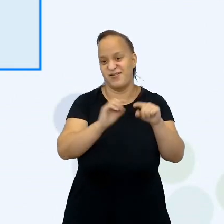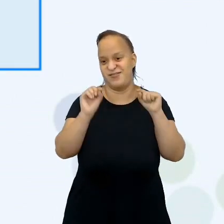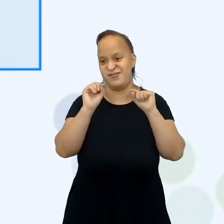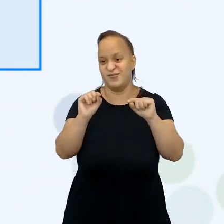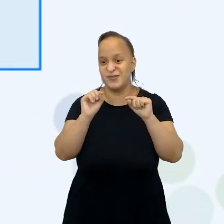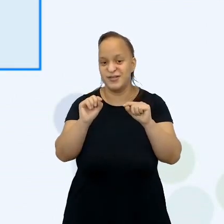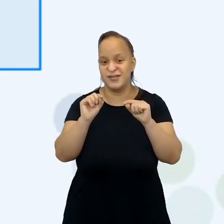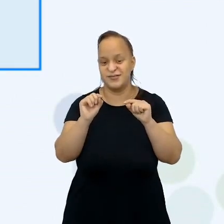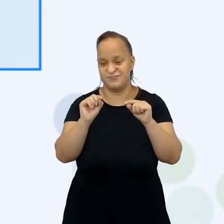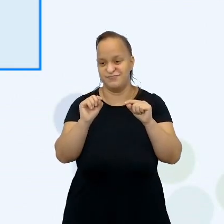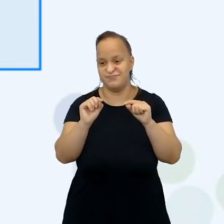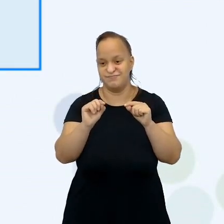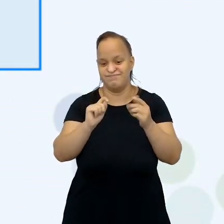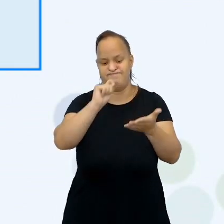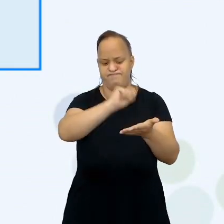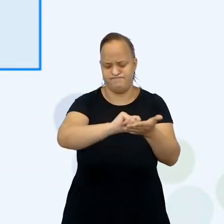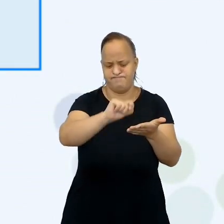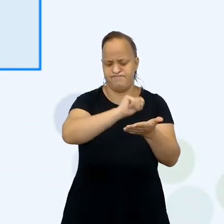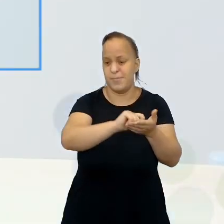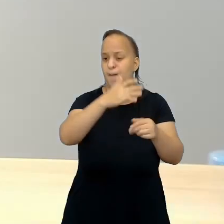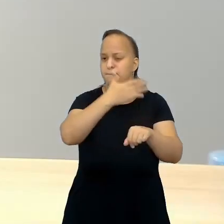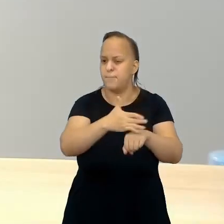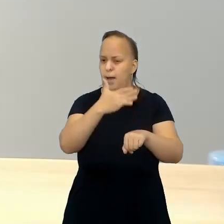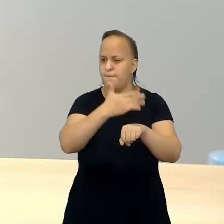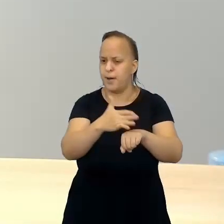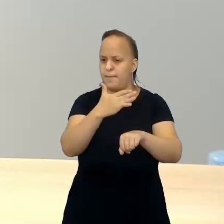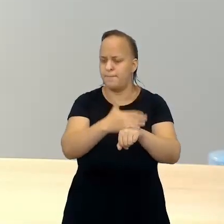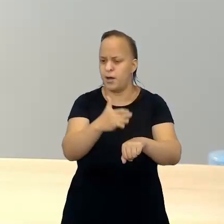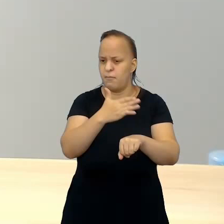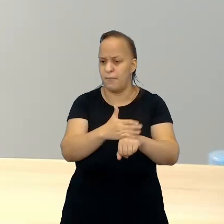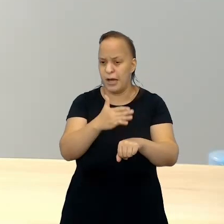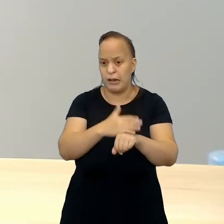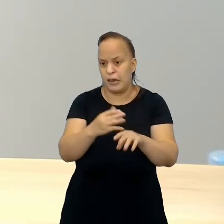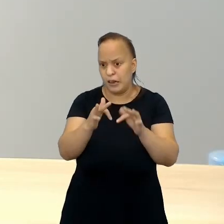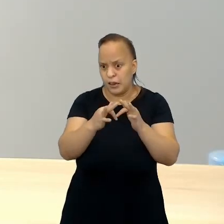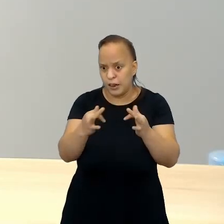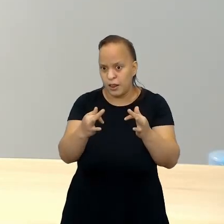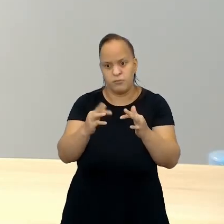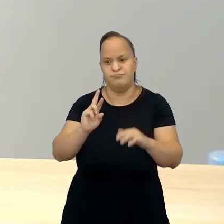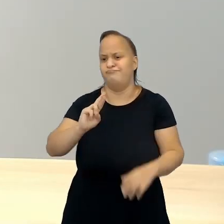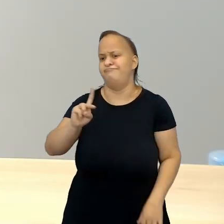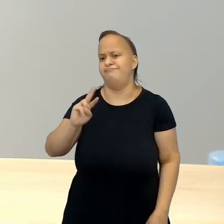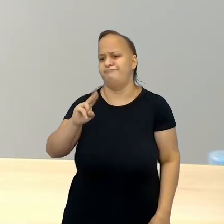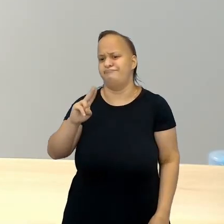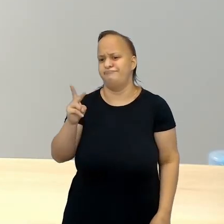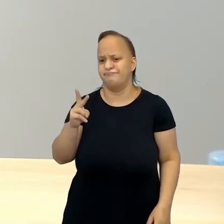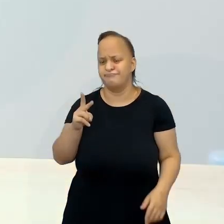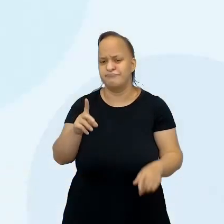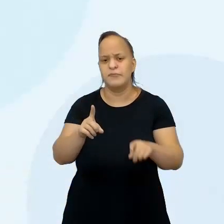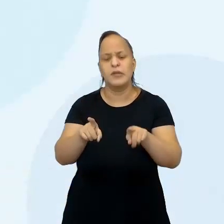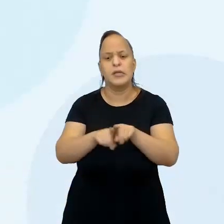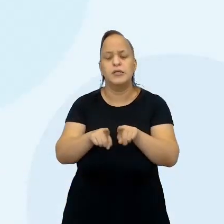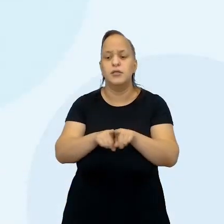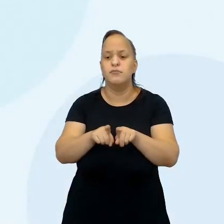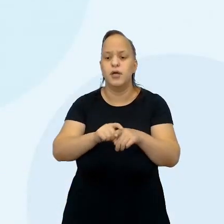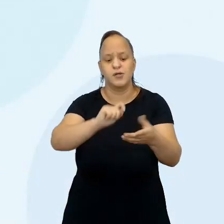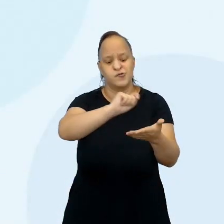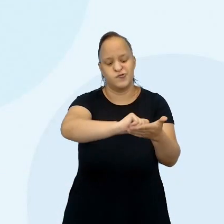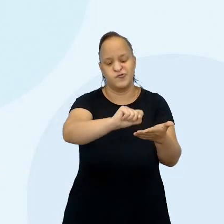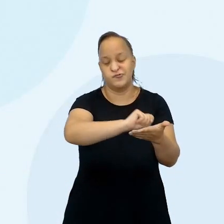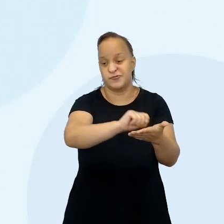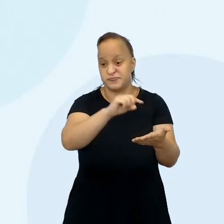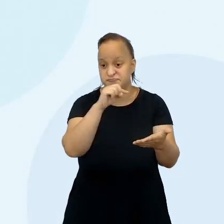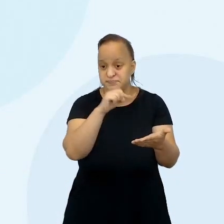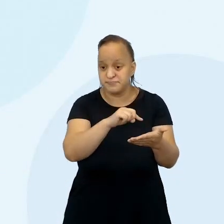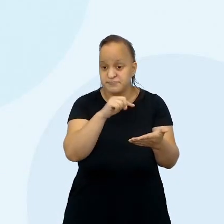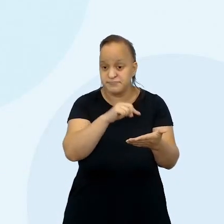de anotar. E não é uma coisa tão simples assim. Além disso, as anotações do diário de bordo, elas